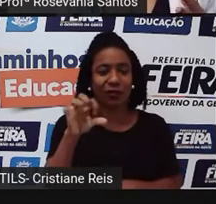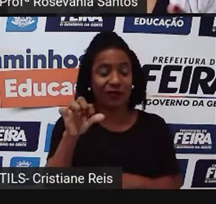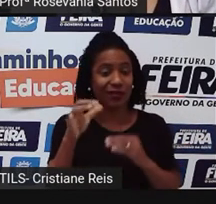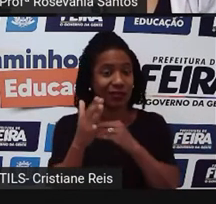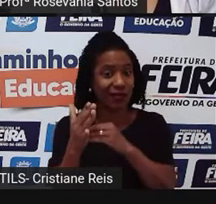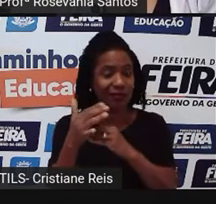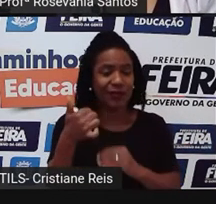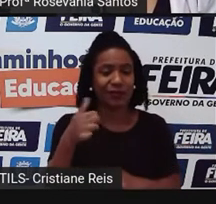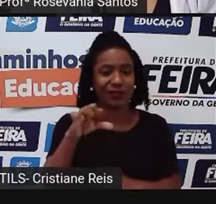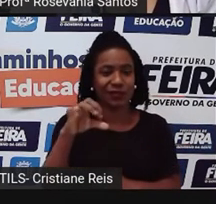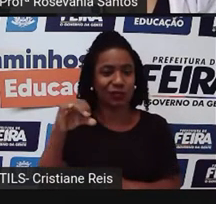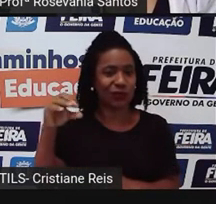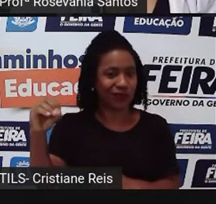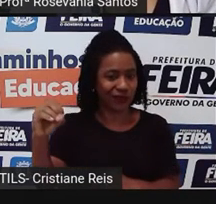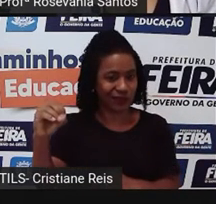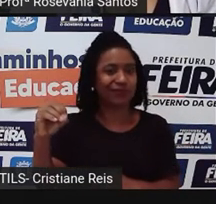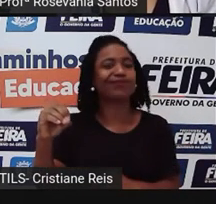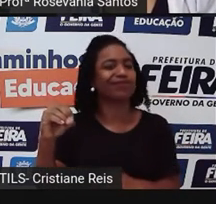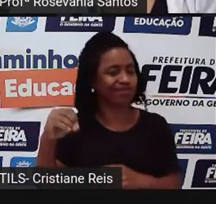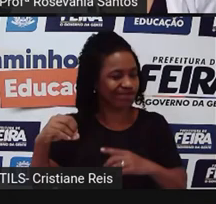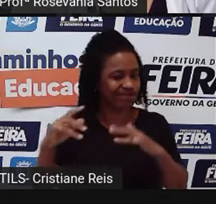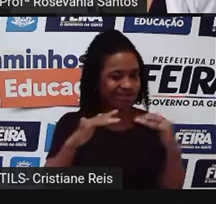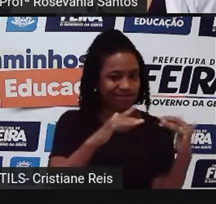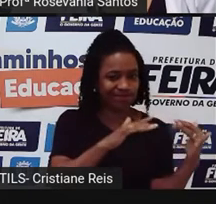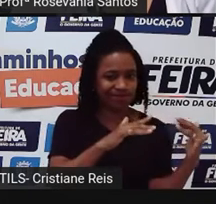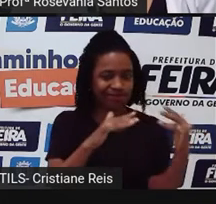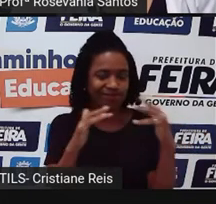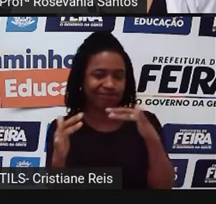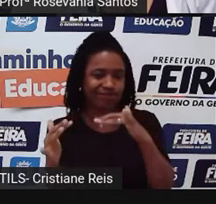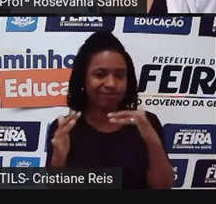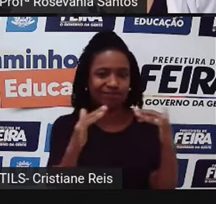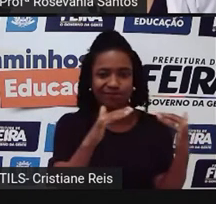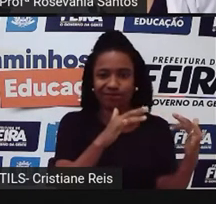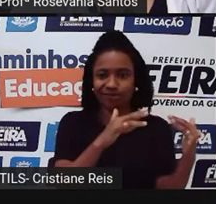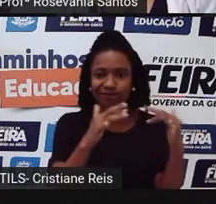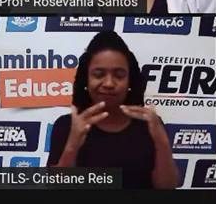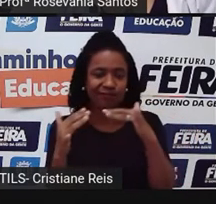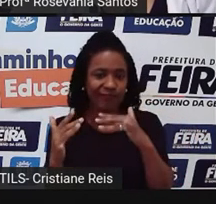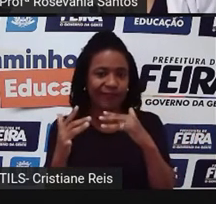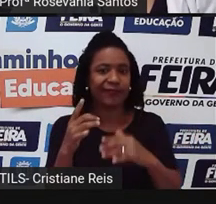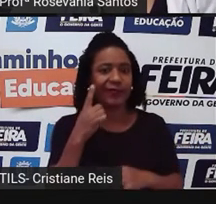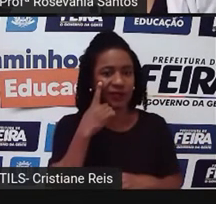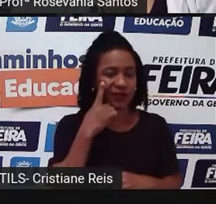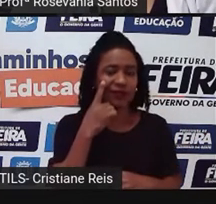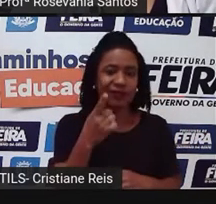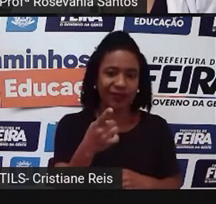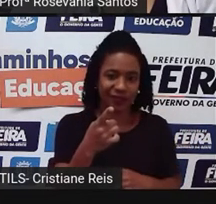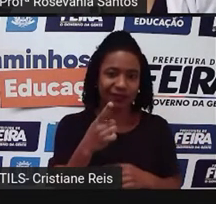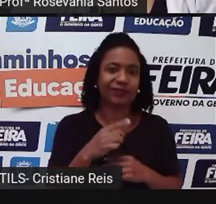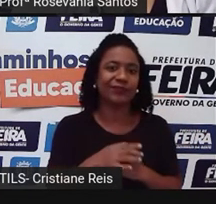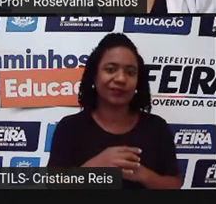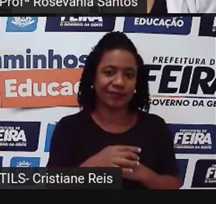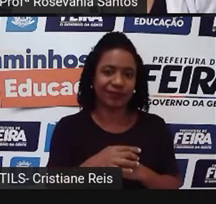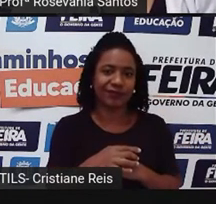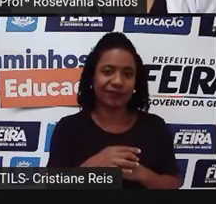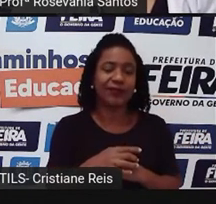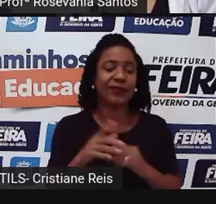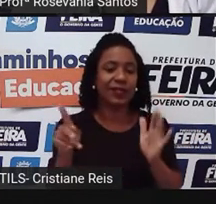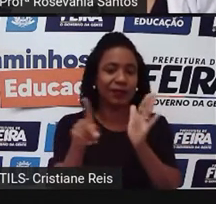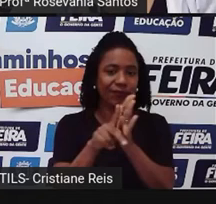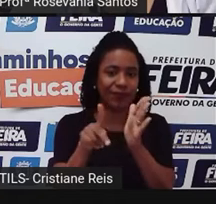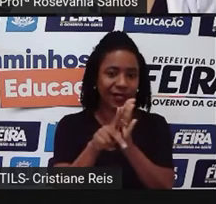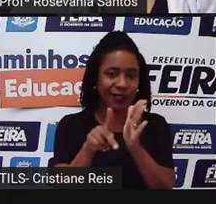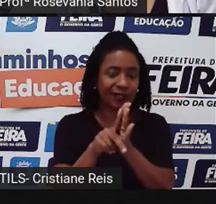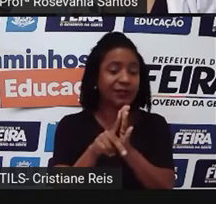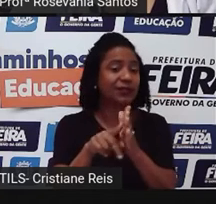1990, e ele chamou bastante atenção, muitas vezes até pelo. Aqui, vale salientar que Cuba também, né, pertence a